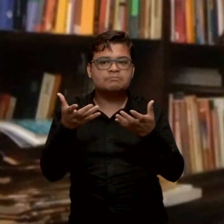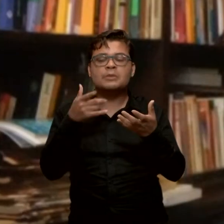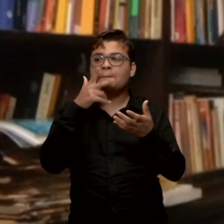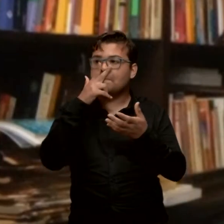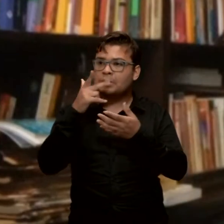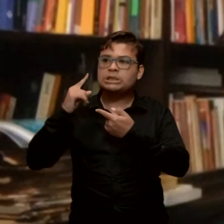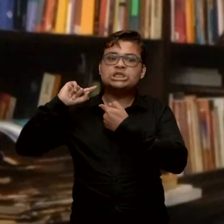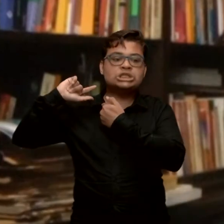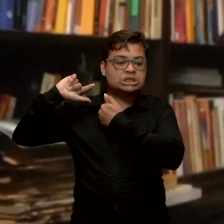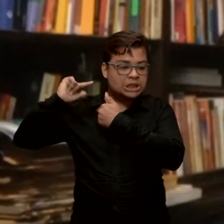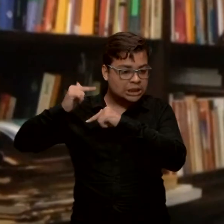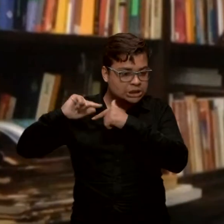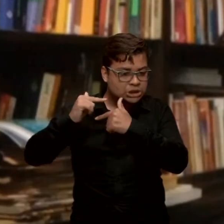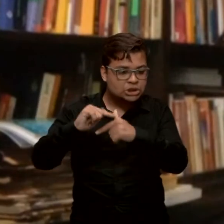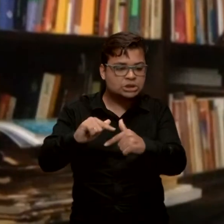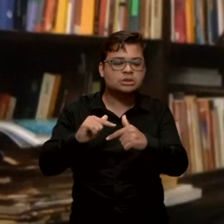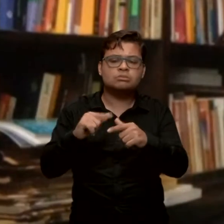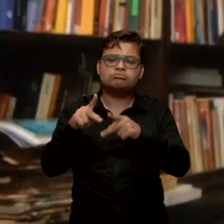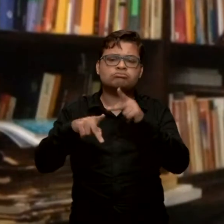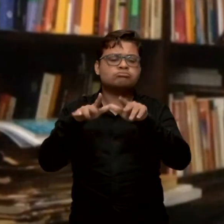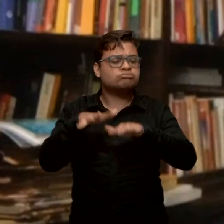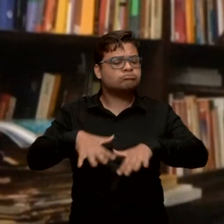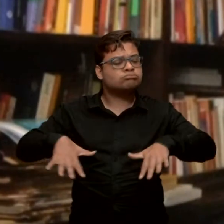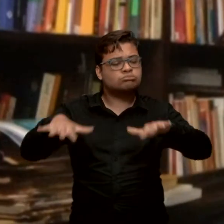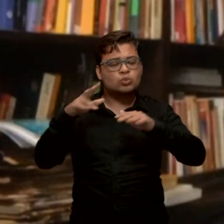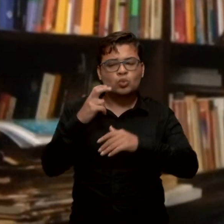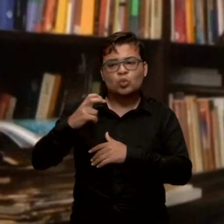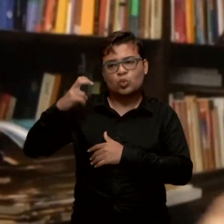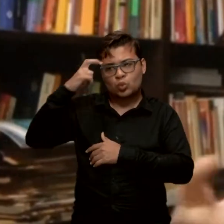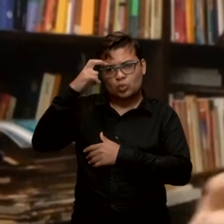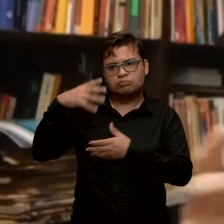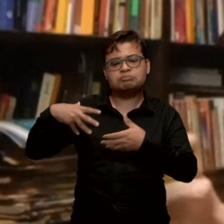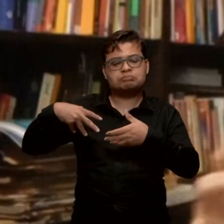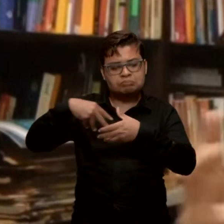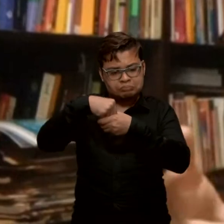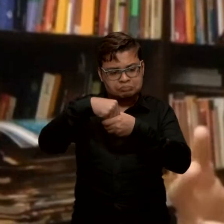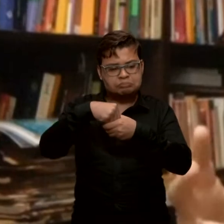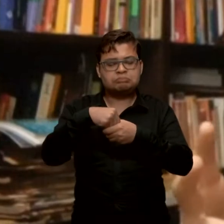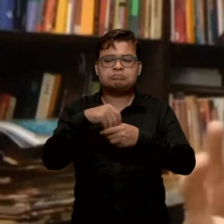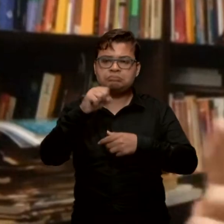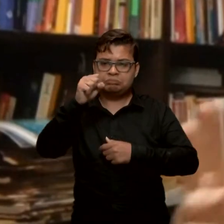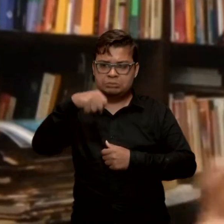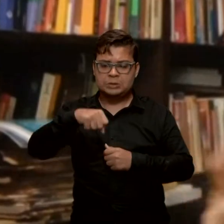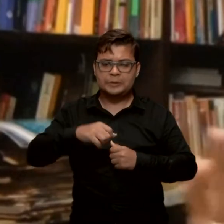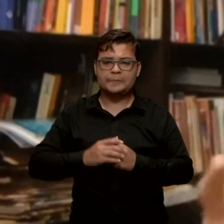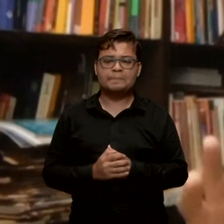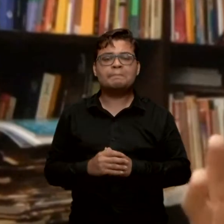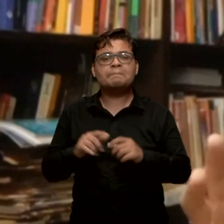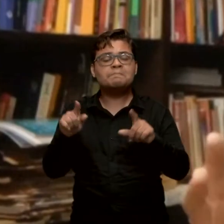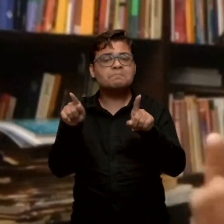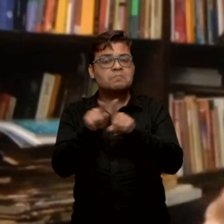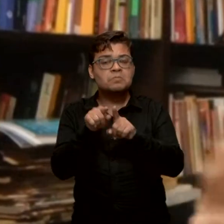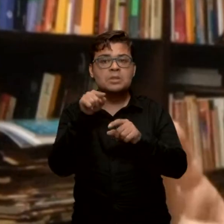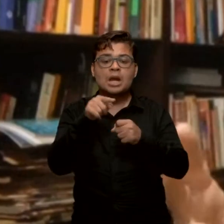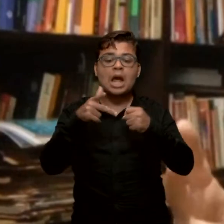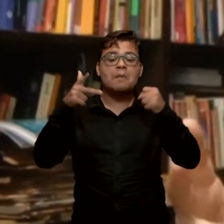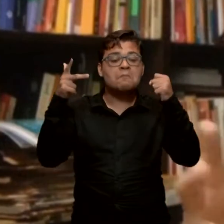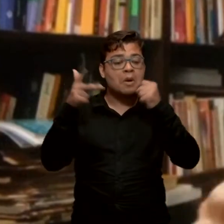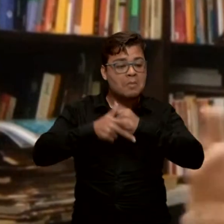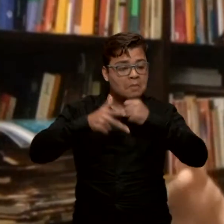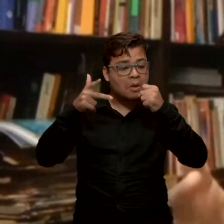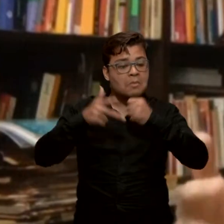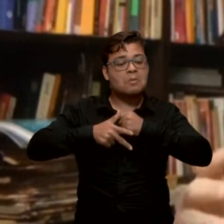tradição popular, cultural, assim, que o rap em alguma medida, assim,